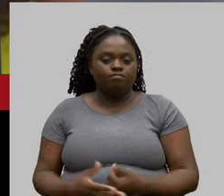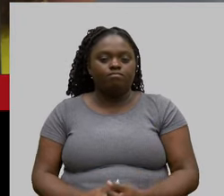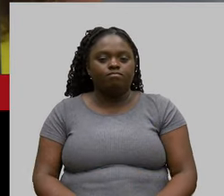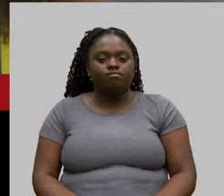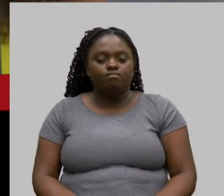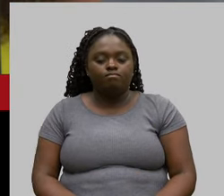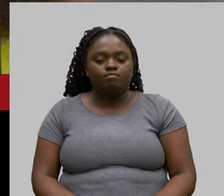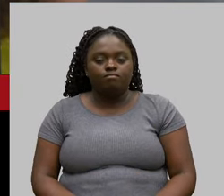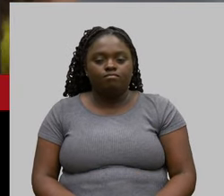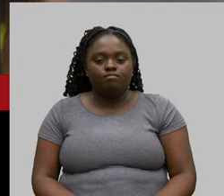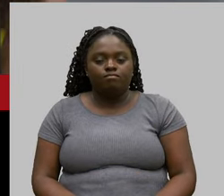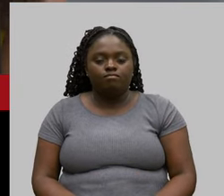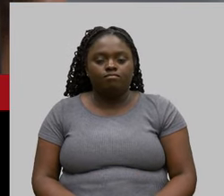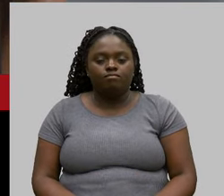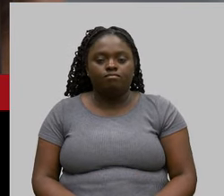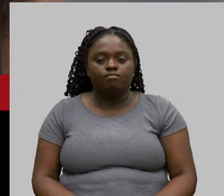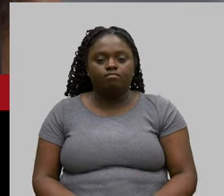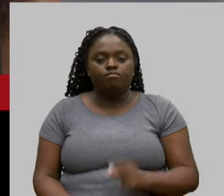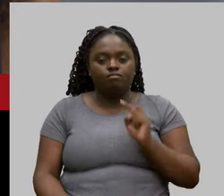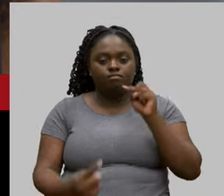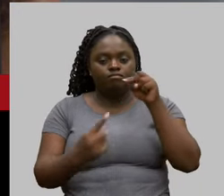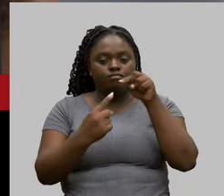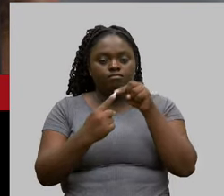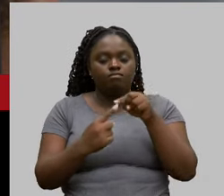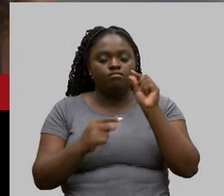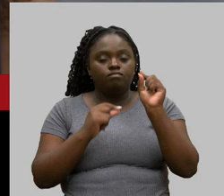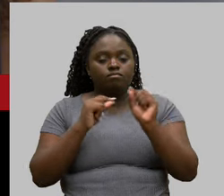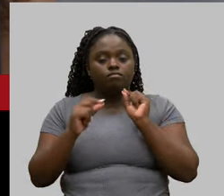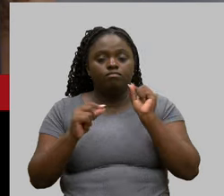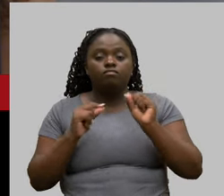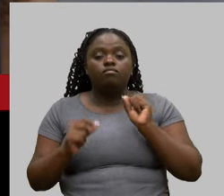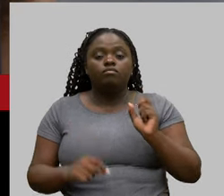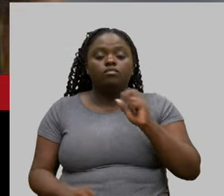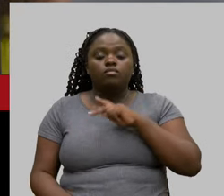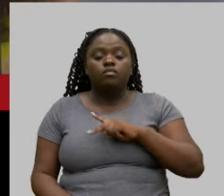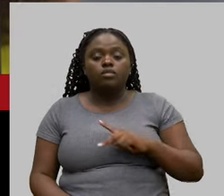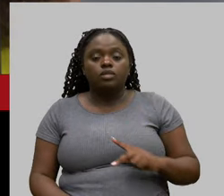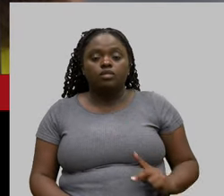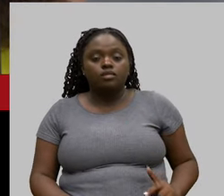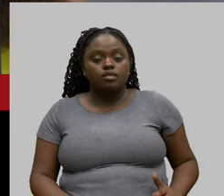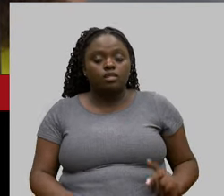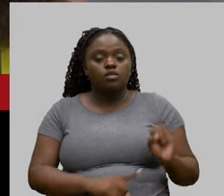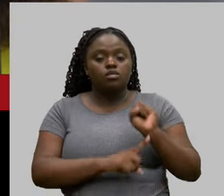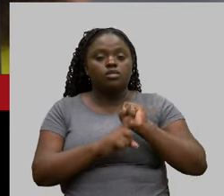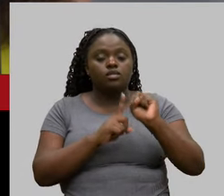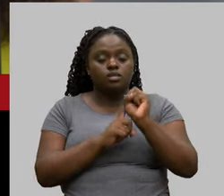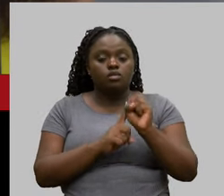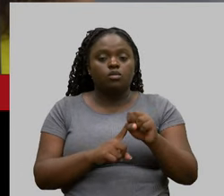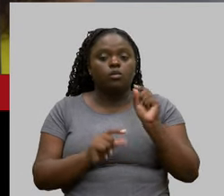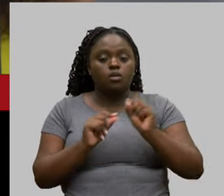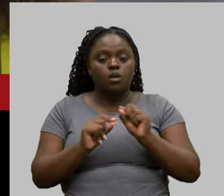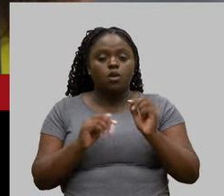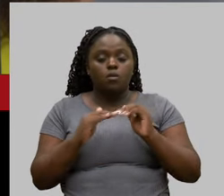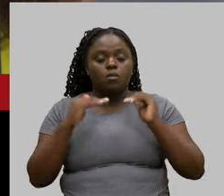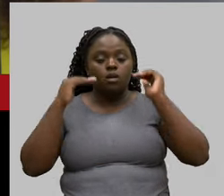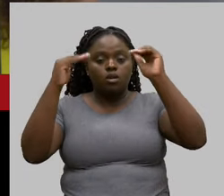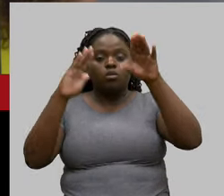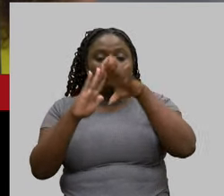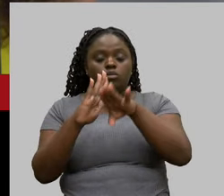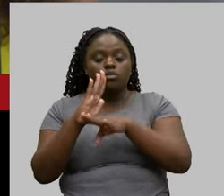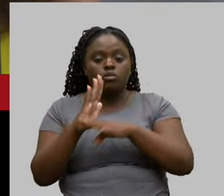razão pela qual a Previdência Social torna-se o maior programa brasileiro de distribuição de